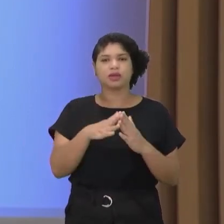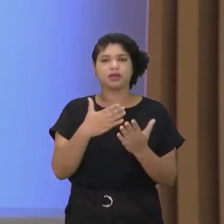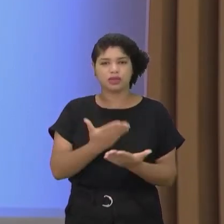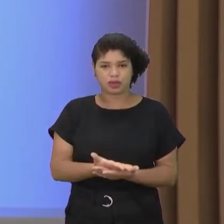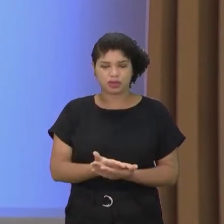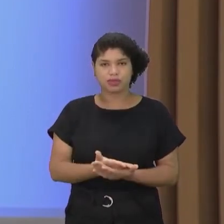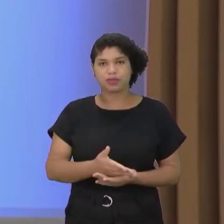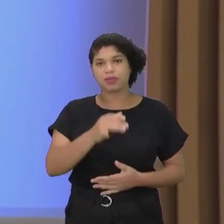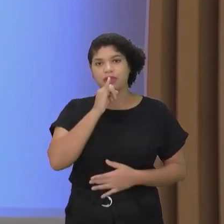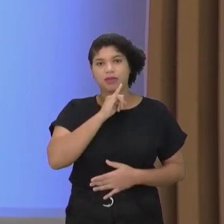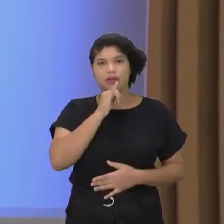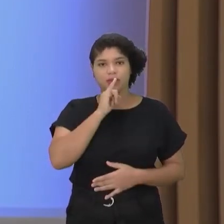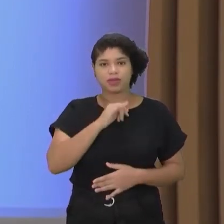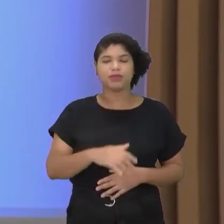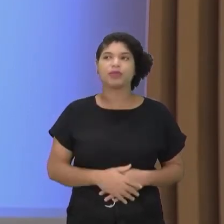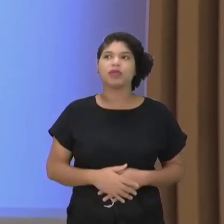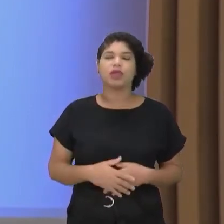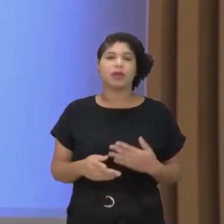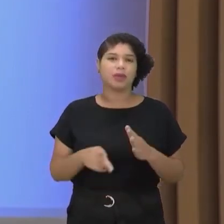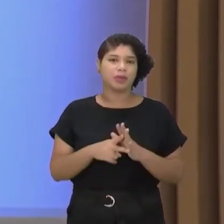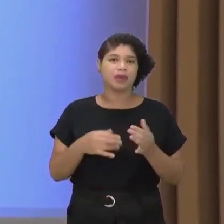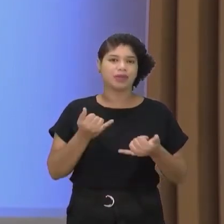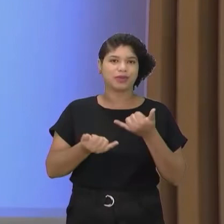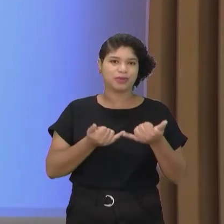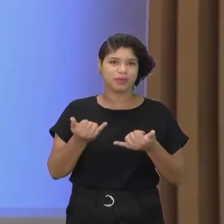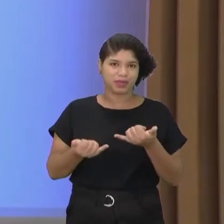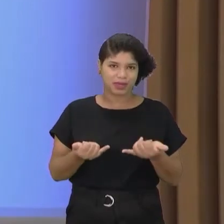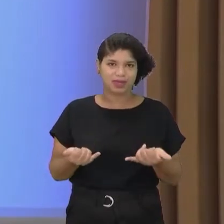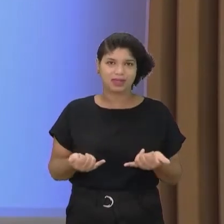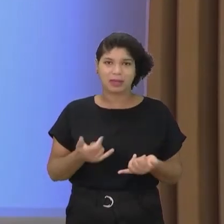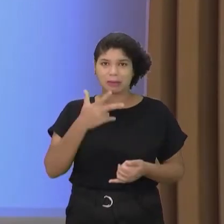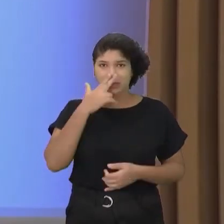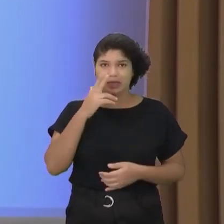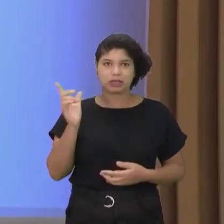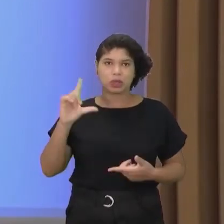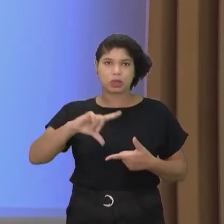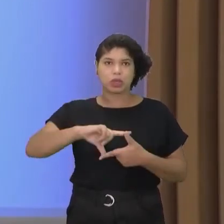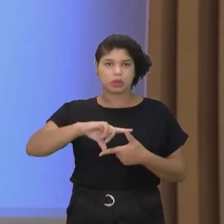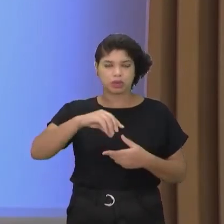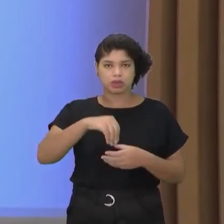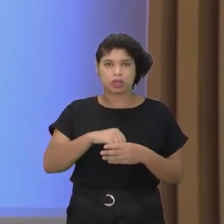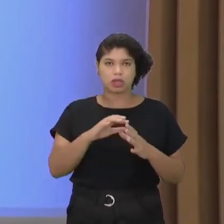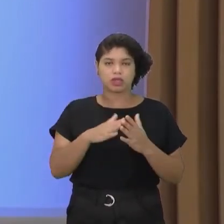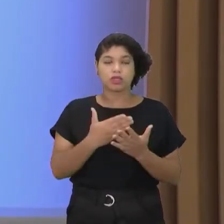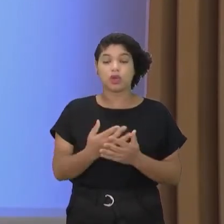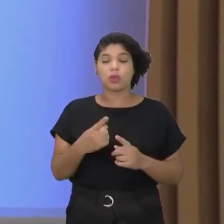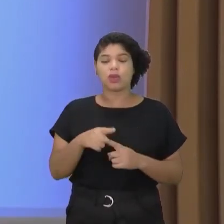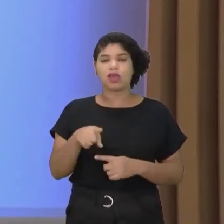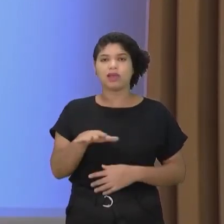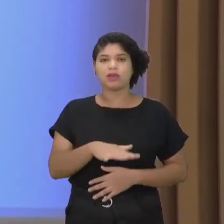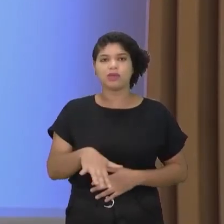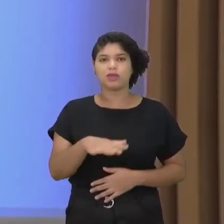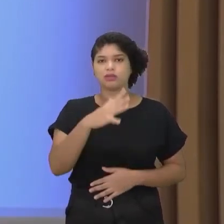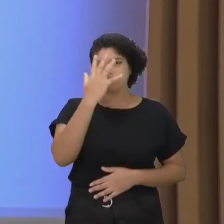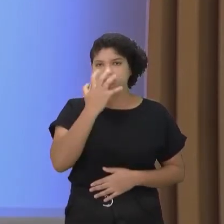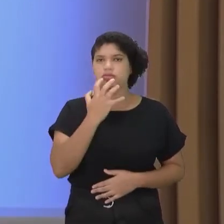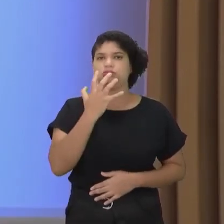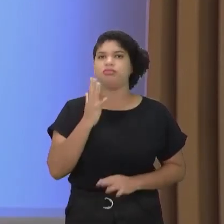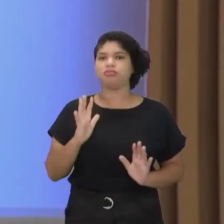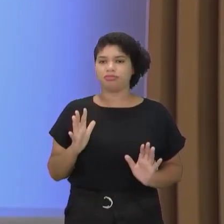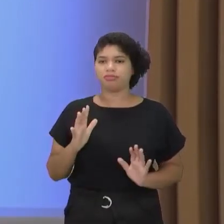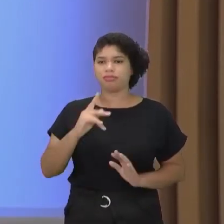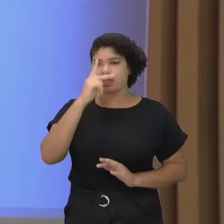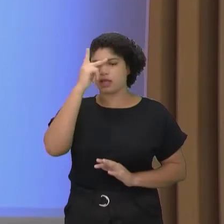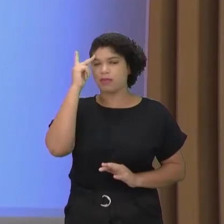Então, por exemplo, essa coisa da brincadeira acaba sendo um tabu na escola, porque é sempre um ambiente sério, né? Um ambiente que as pessoas